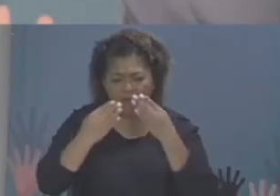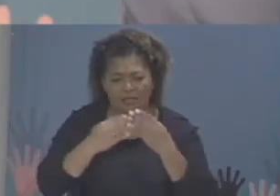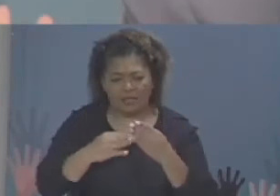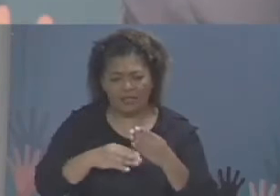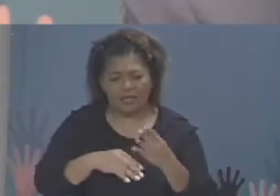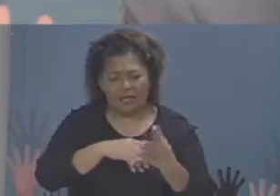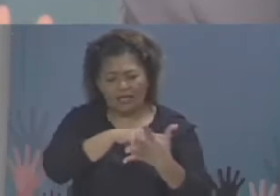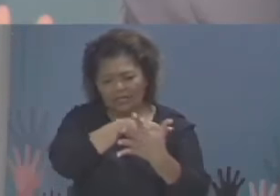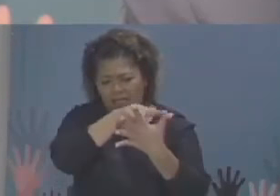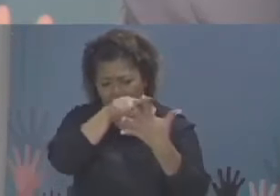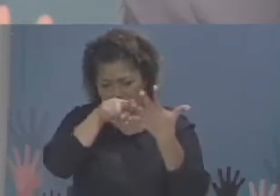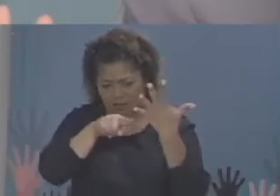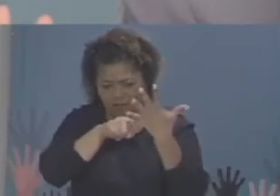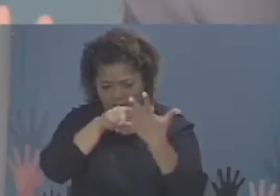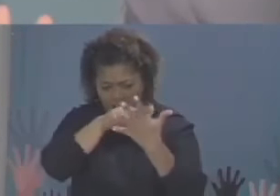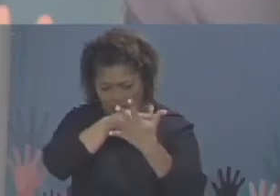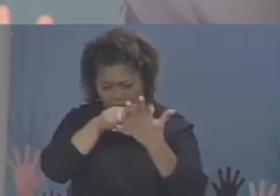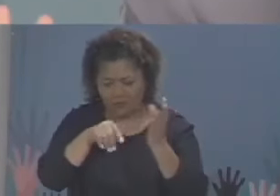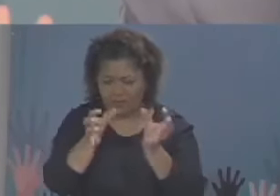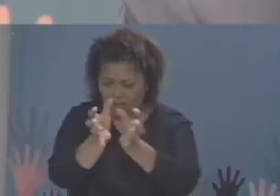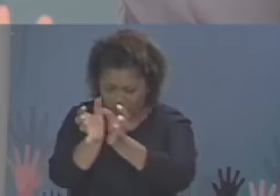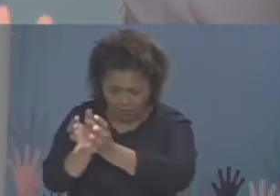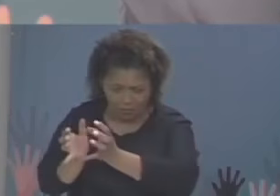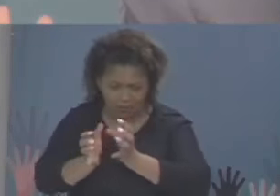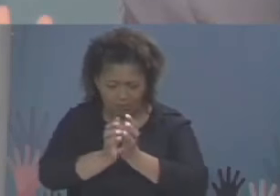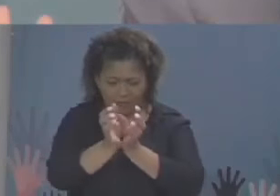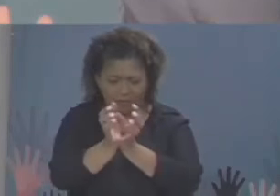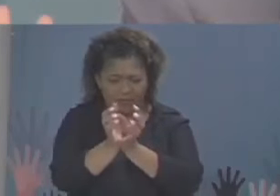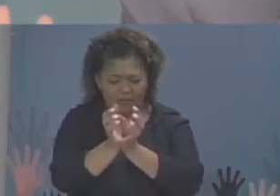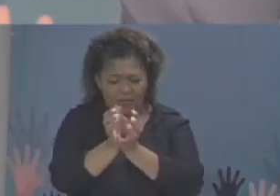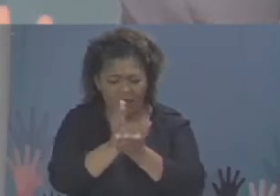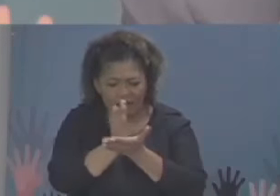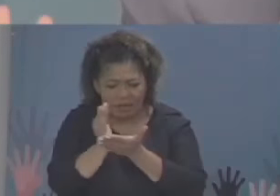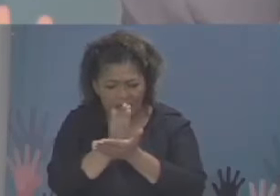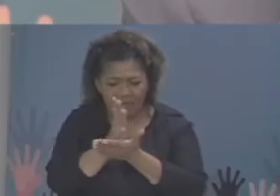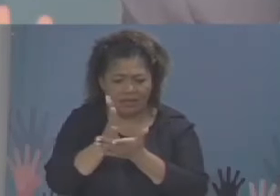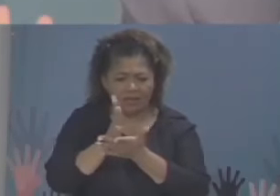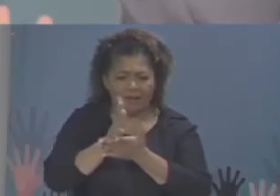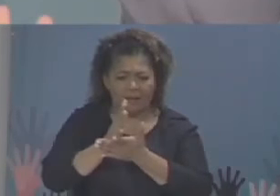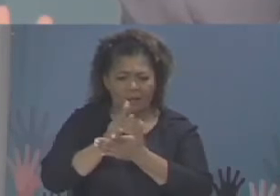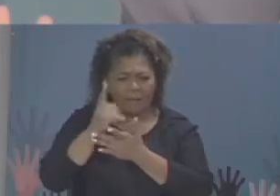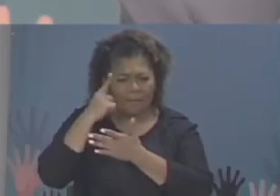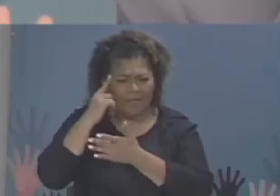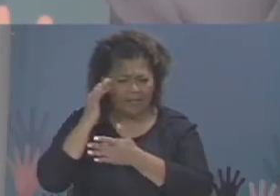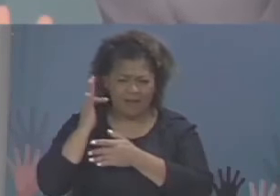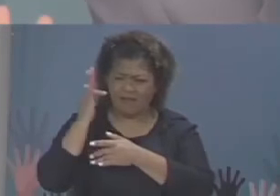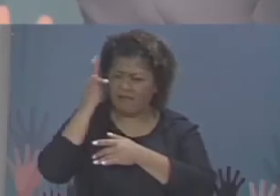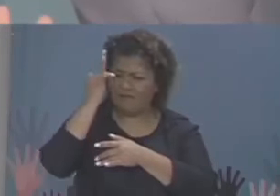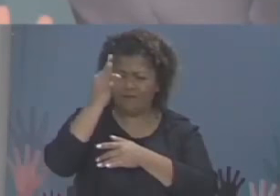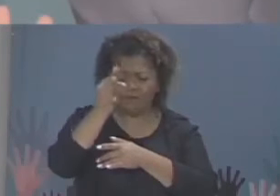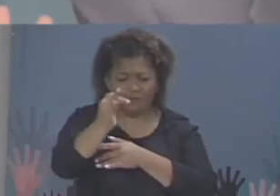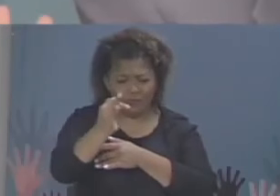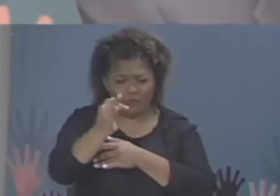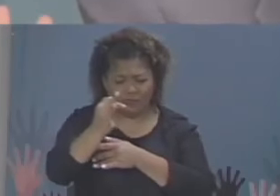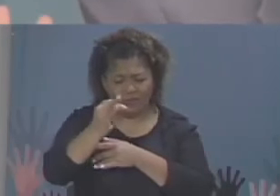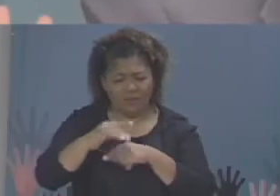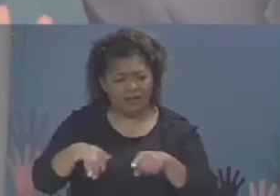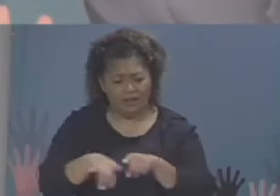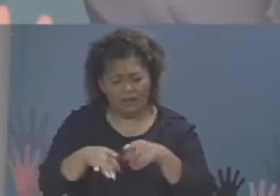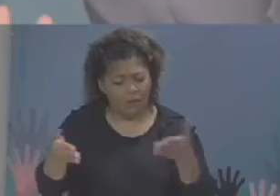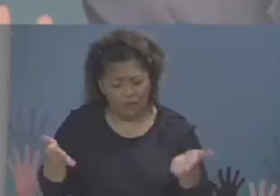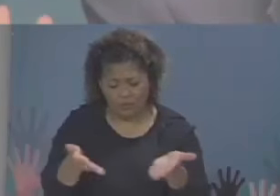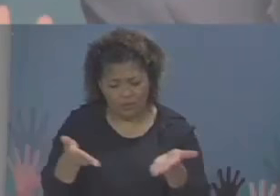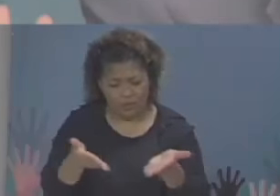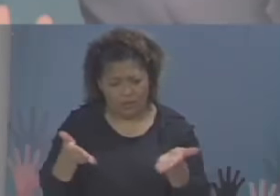na 2ª etapa. Essa é uma gestão estratégica. Pensar para além do momento em que nós estamos na gestão, ou seja, independente